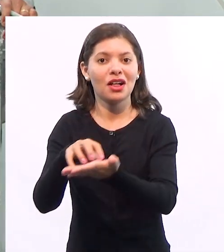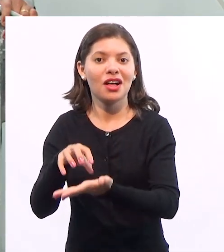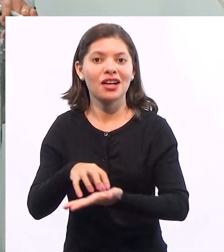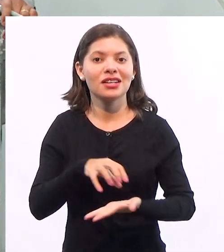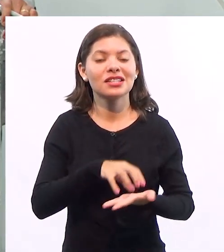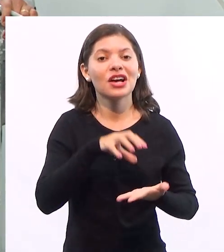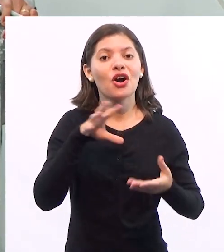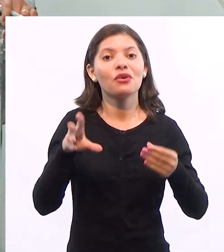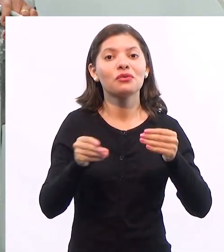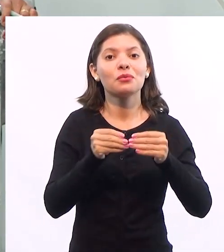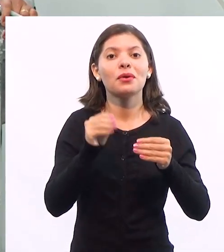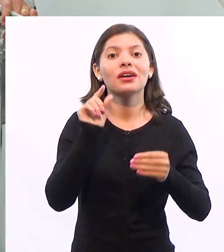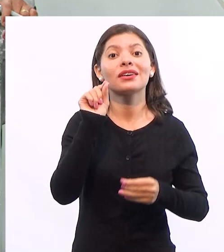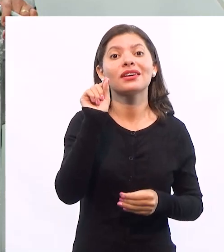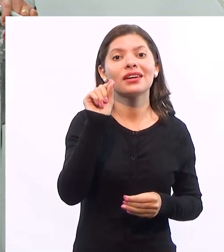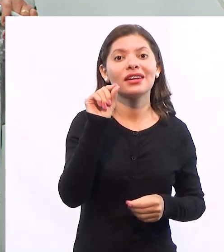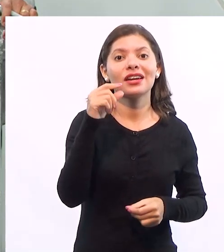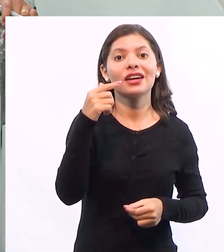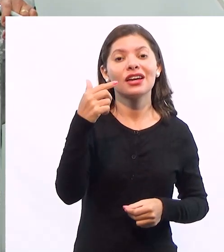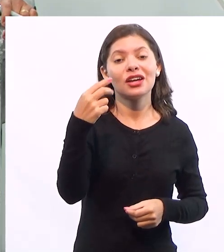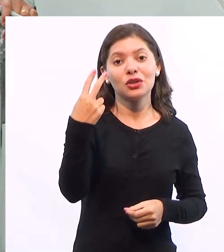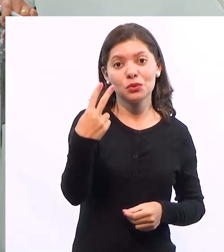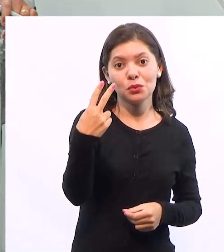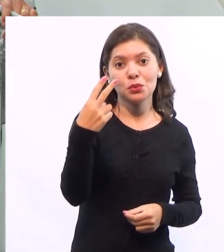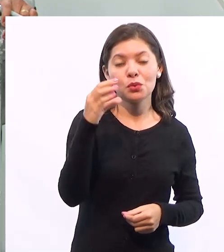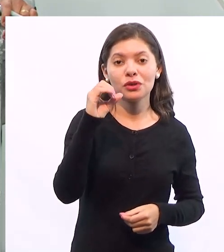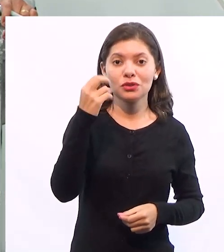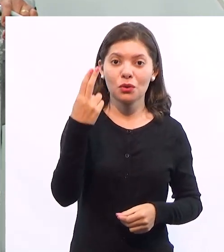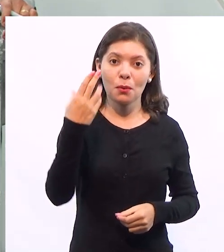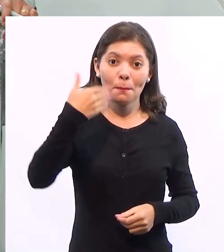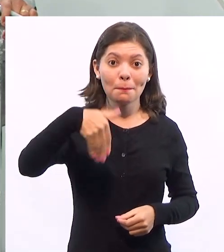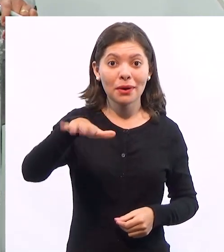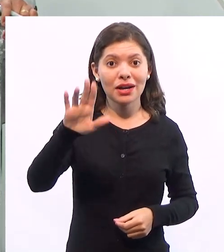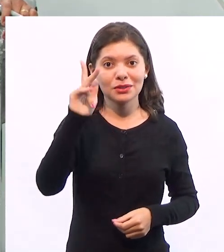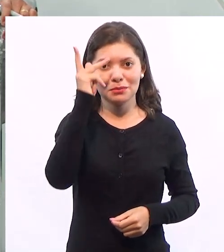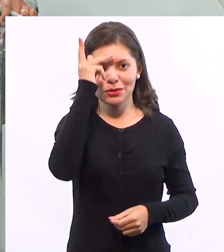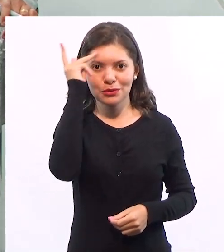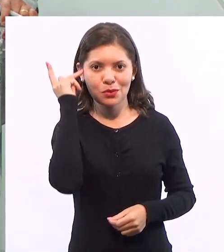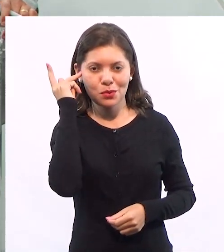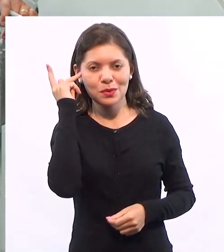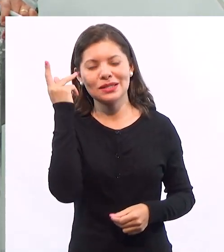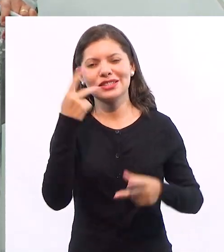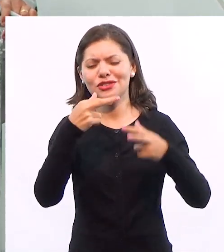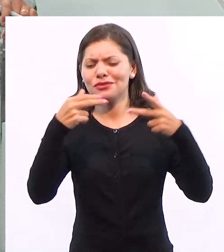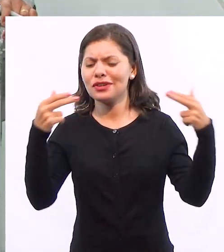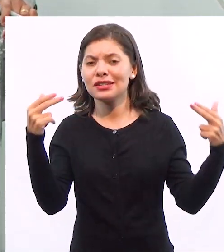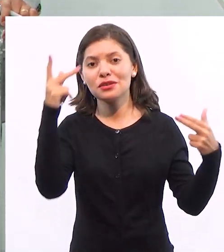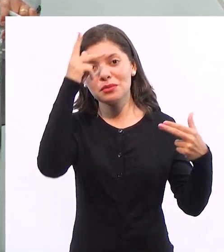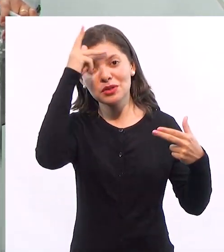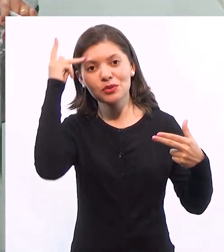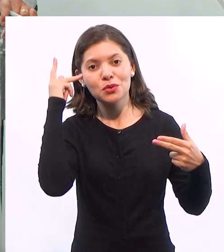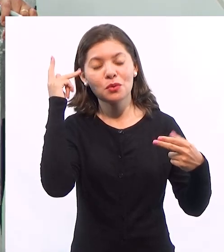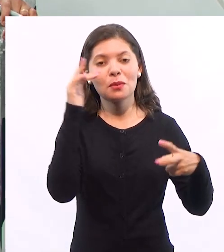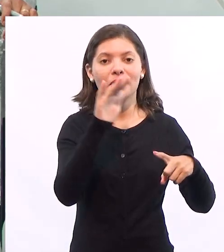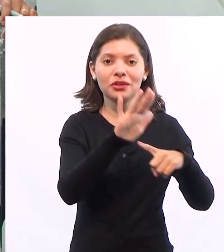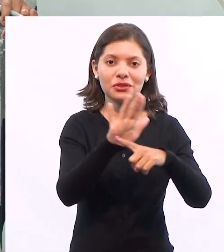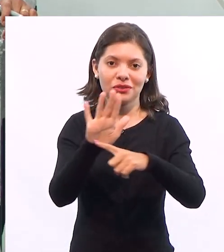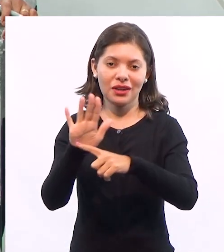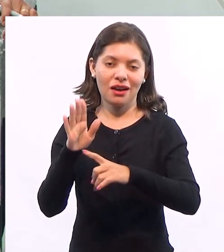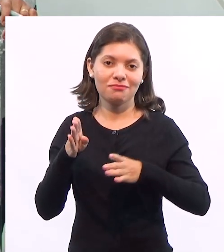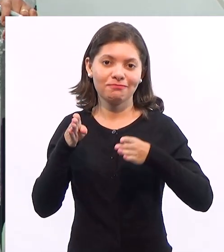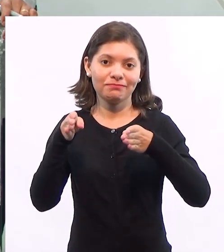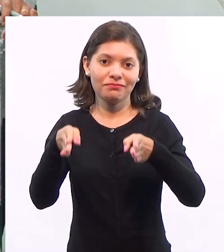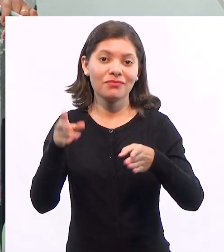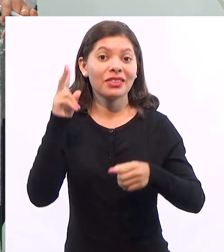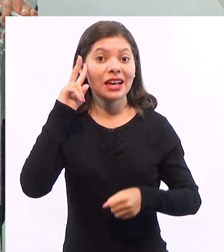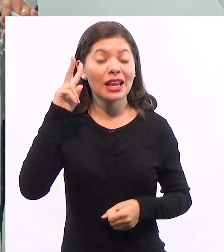quem? 2 ou mais pessoas que estão em busca de um objetivo comum para atender uma